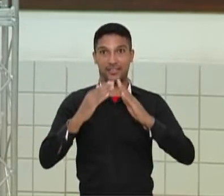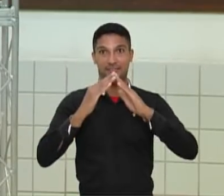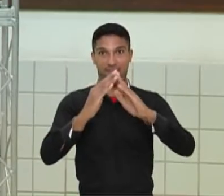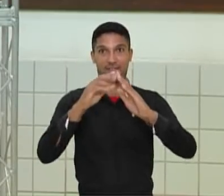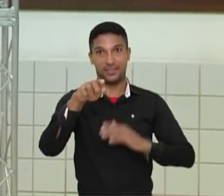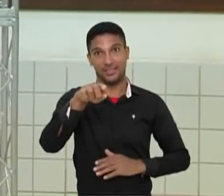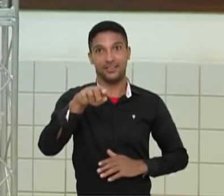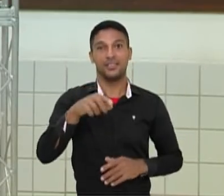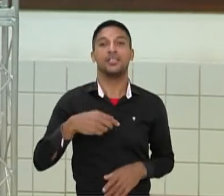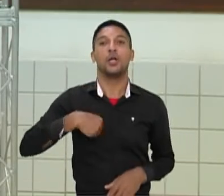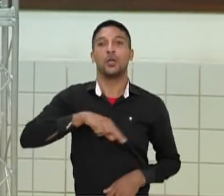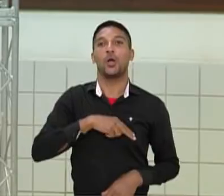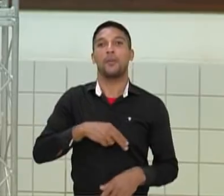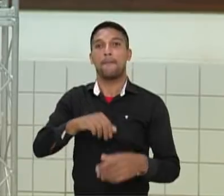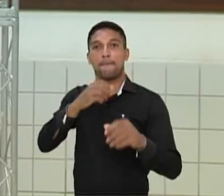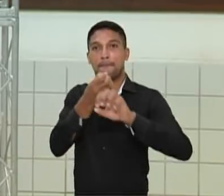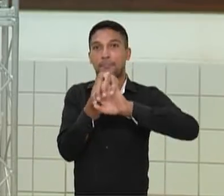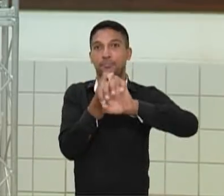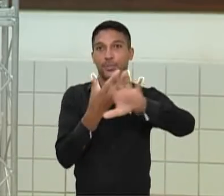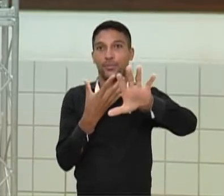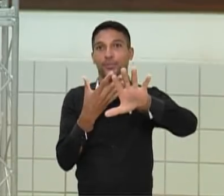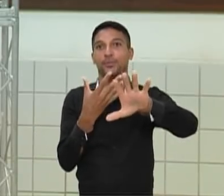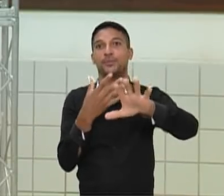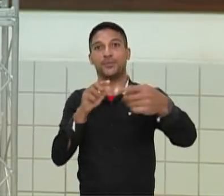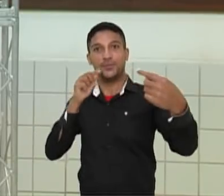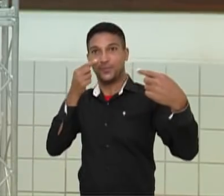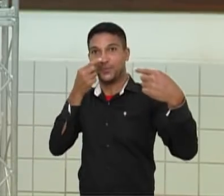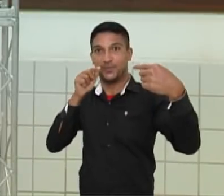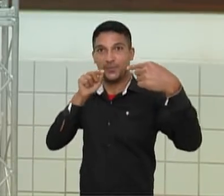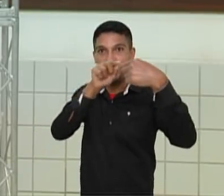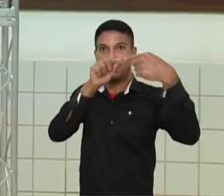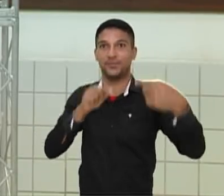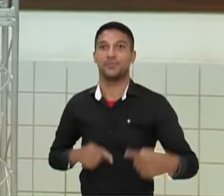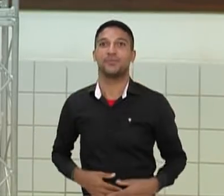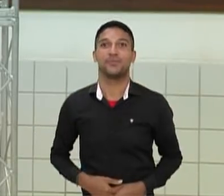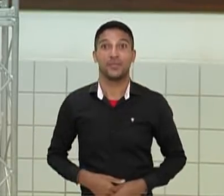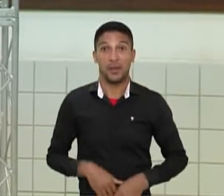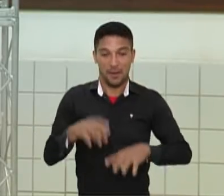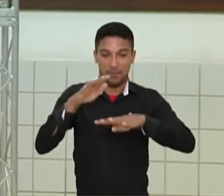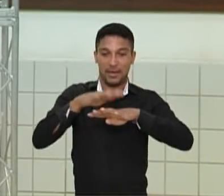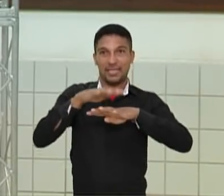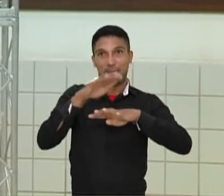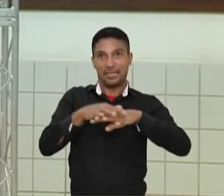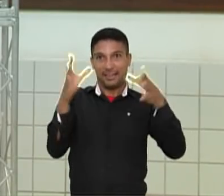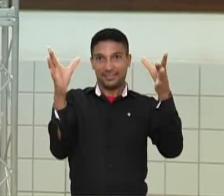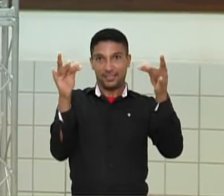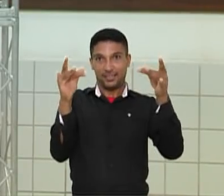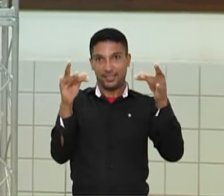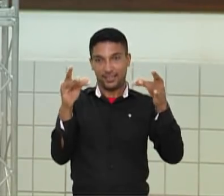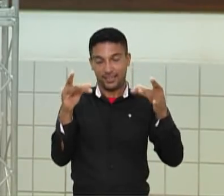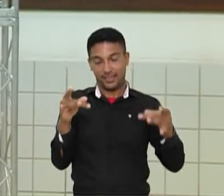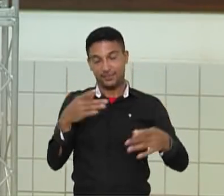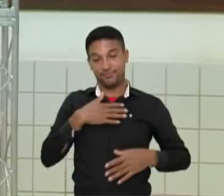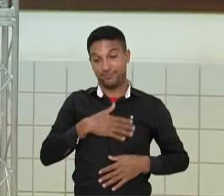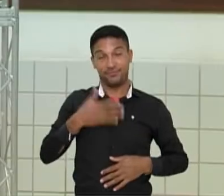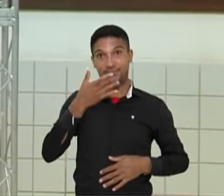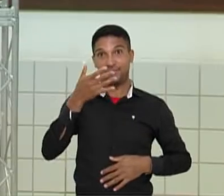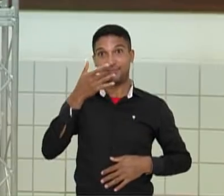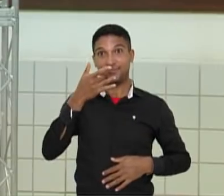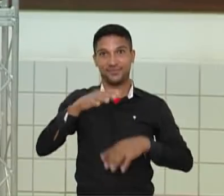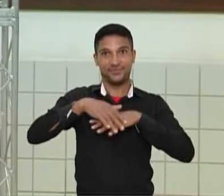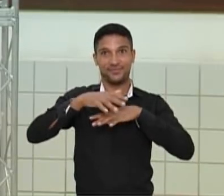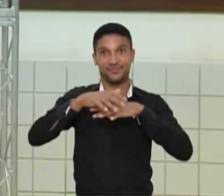um pouquinho a gente aprender e destrinchar um pouquinho mais dessa matemática, ok? Deixar ela um pouco mais gostosa e acessível,